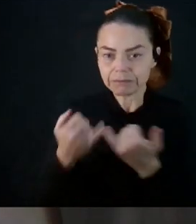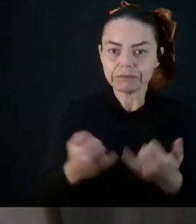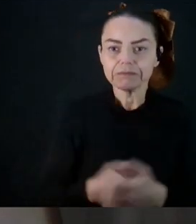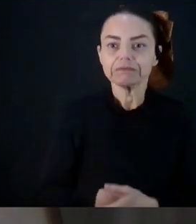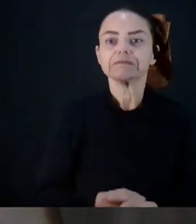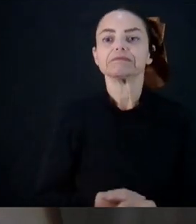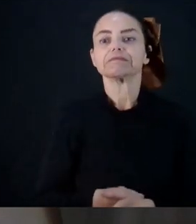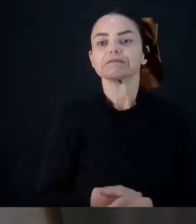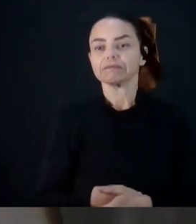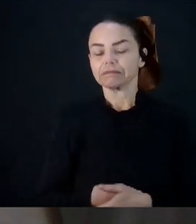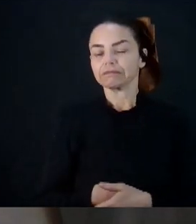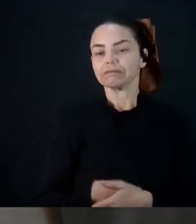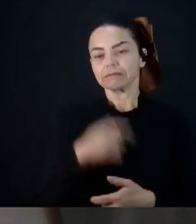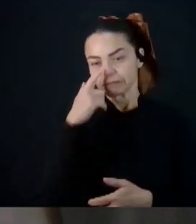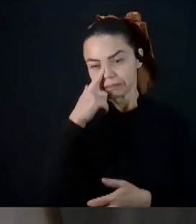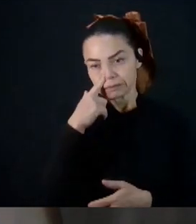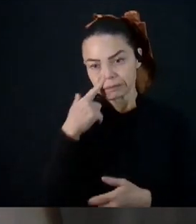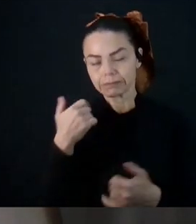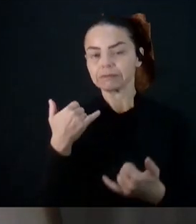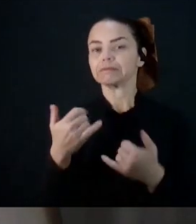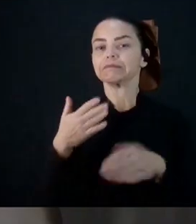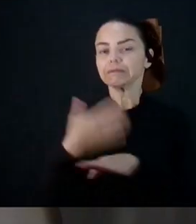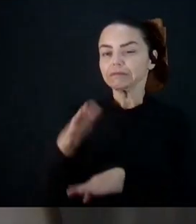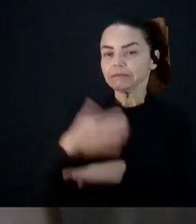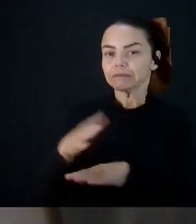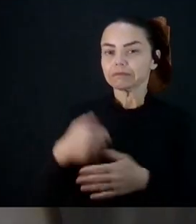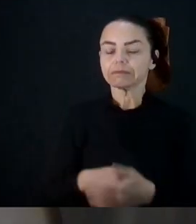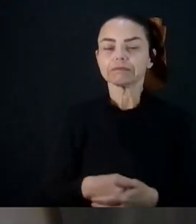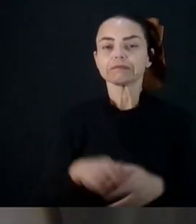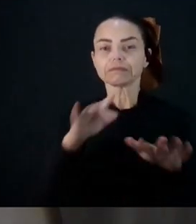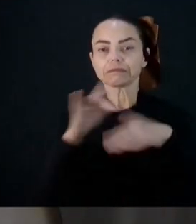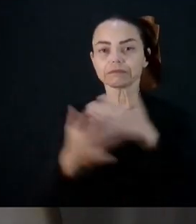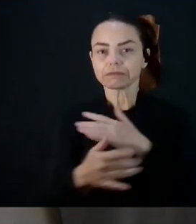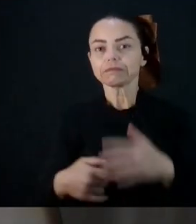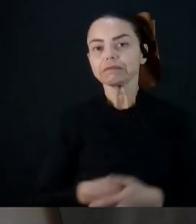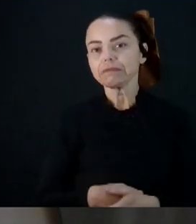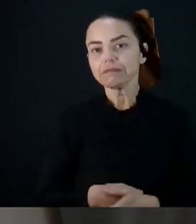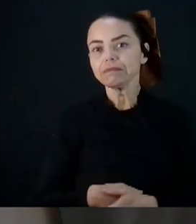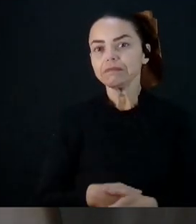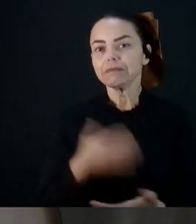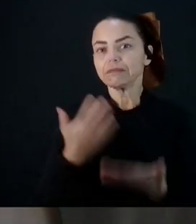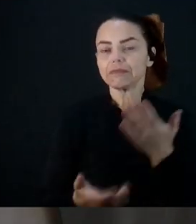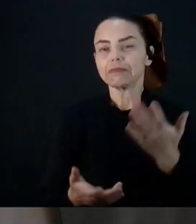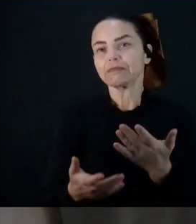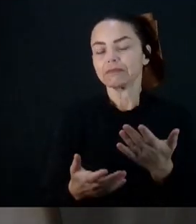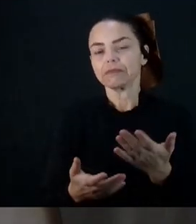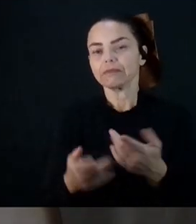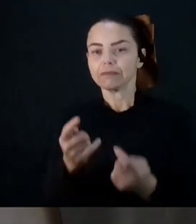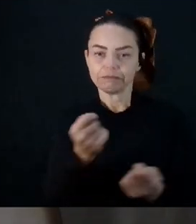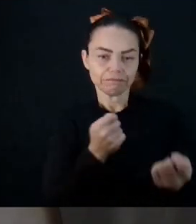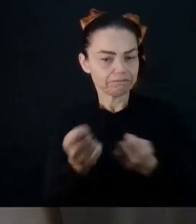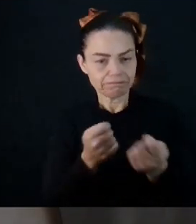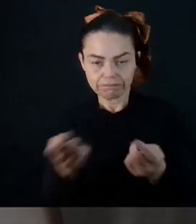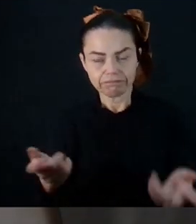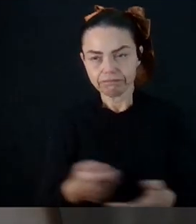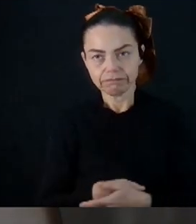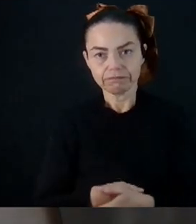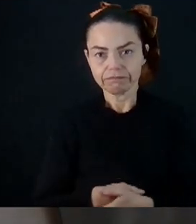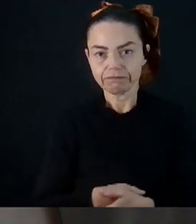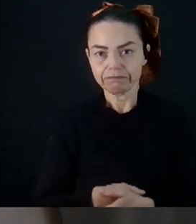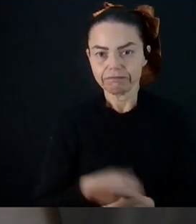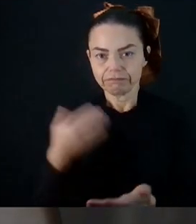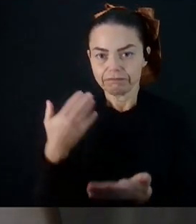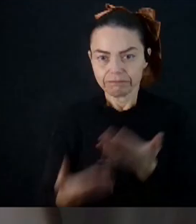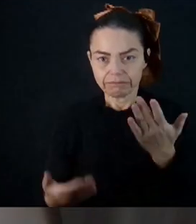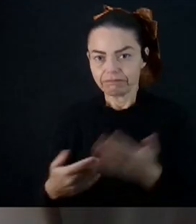com participação, as redes sociais perdem o poder. Olha aí. Perde